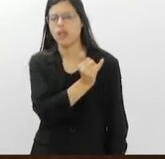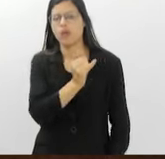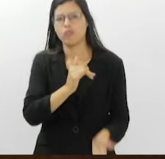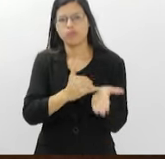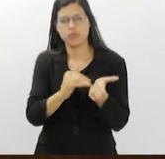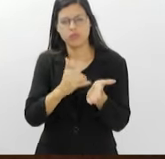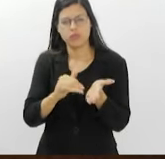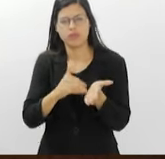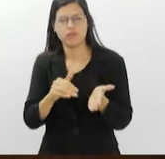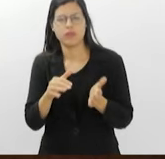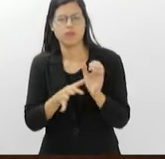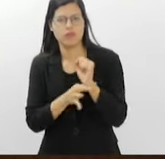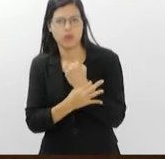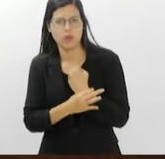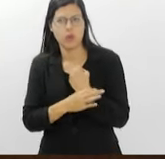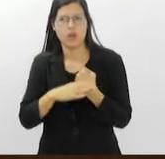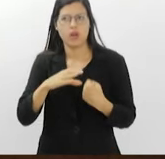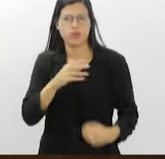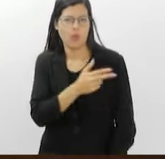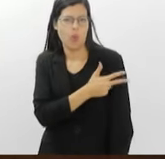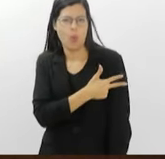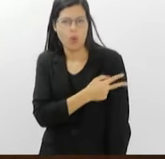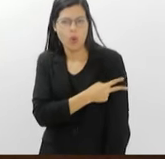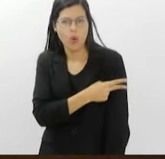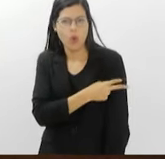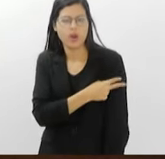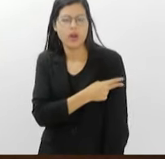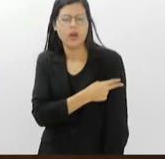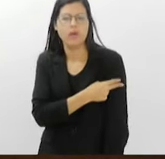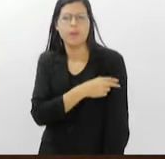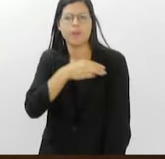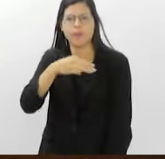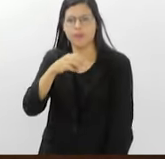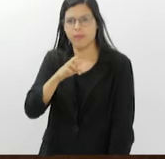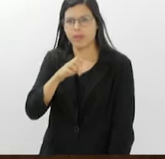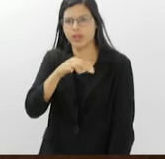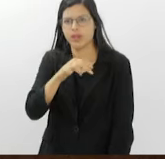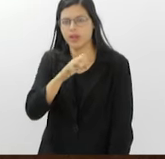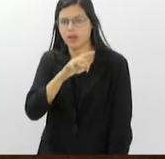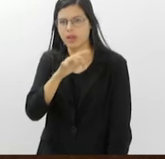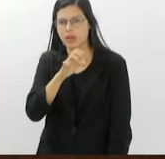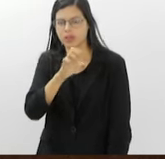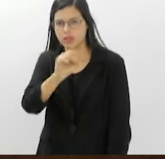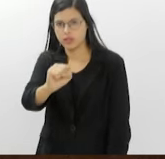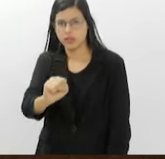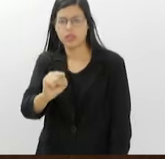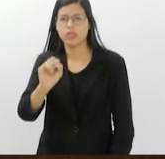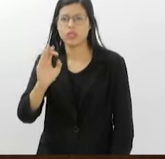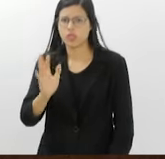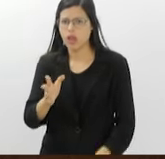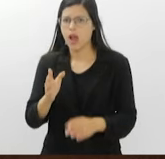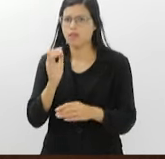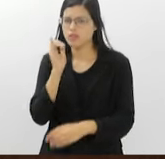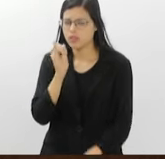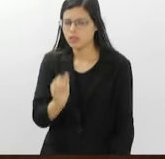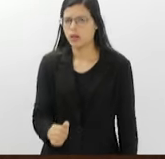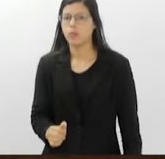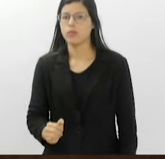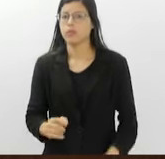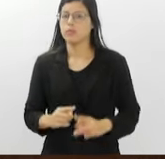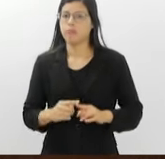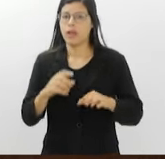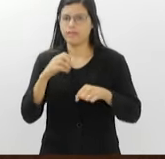Menezes. A gente já relatou isso ao coronel do batalhão, 20º Batalhão. Mas trazer aqui uma questão, meu presidente,